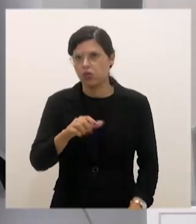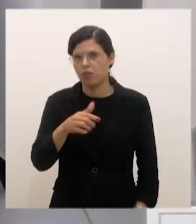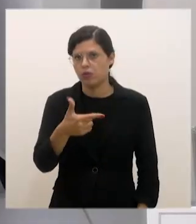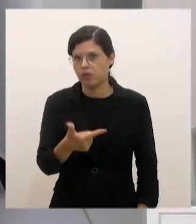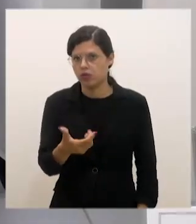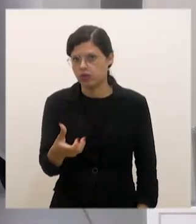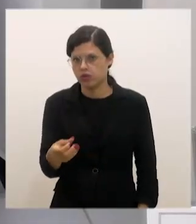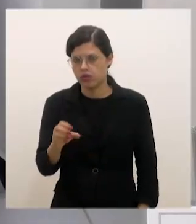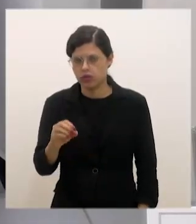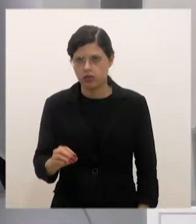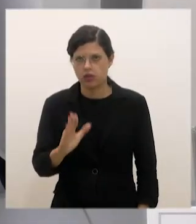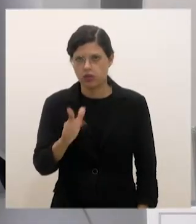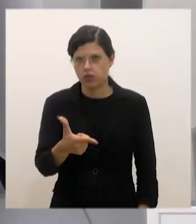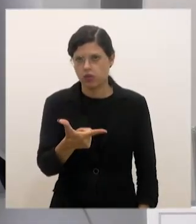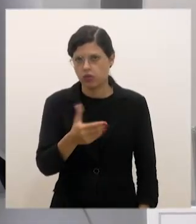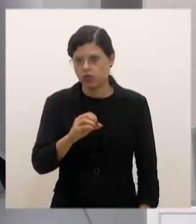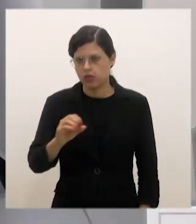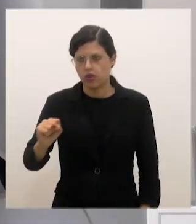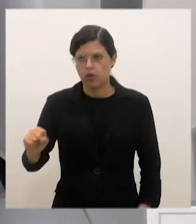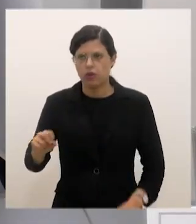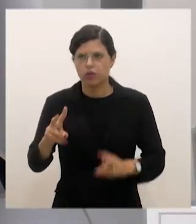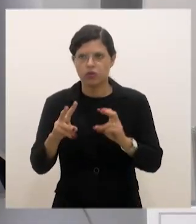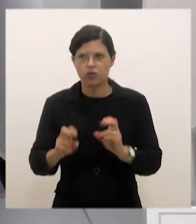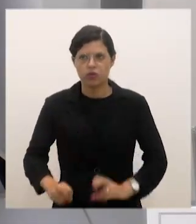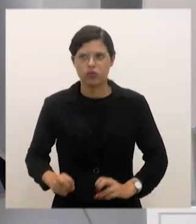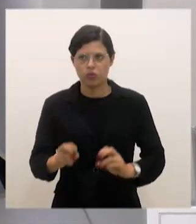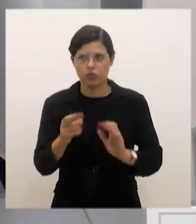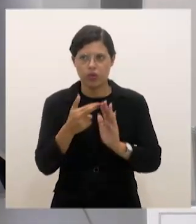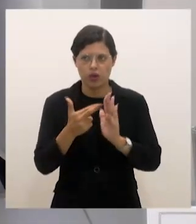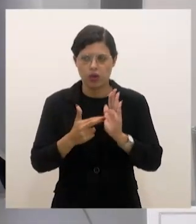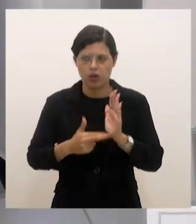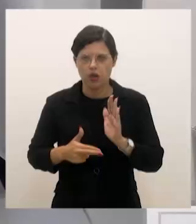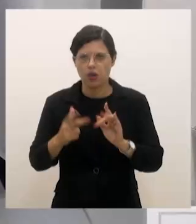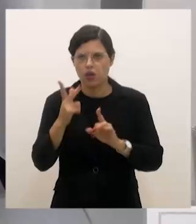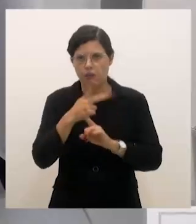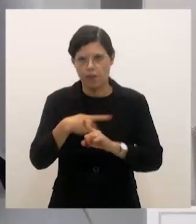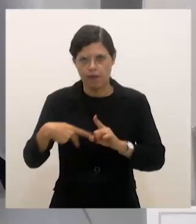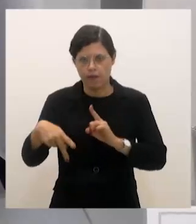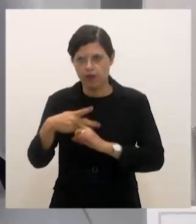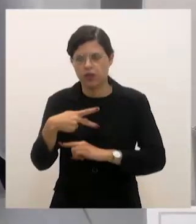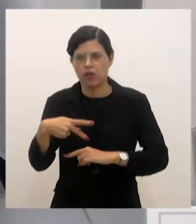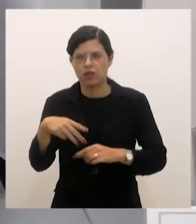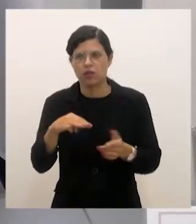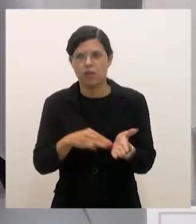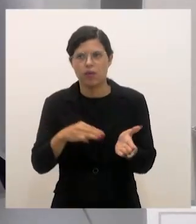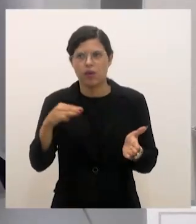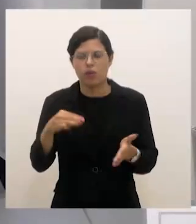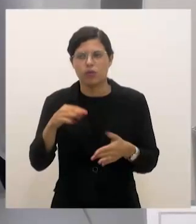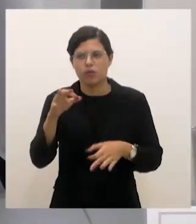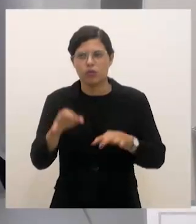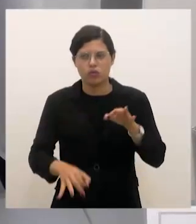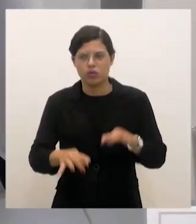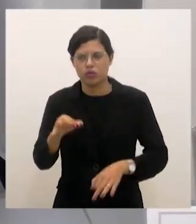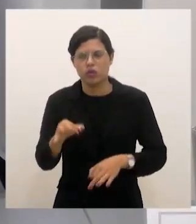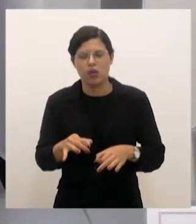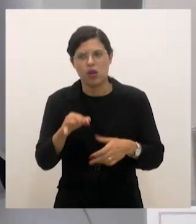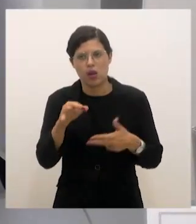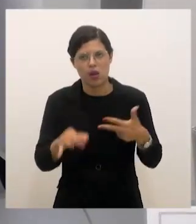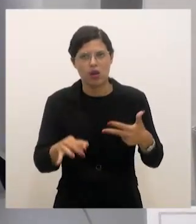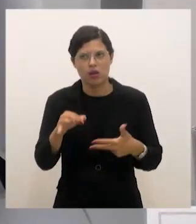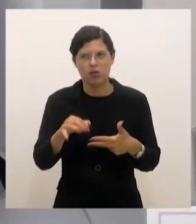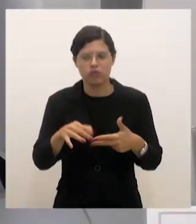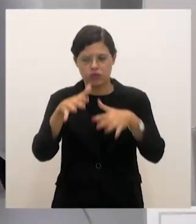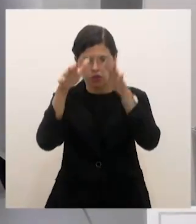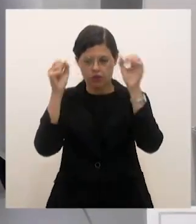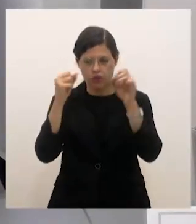junho de 2008, que estabelece o regime jurídico próprio e único da Previdência Social dos membros do Poder Judiciário, do Ministério Público, da Defensoria Pública, do Tribunal